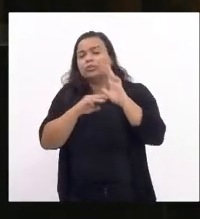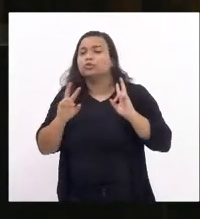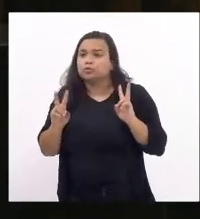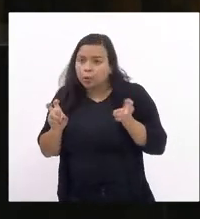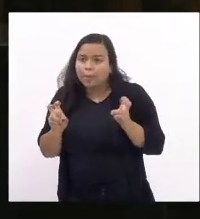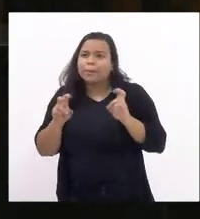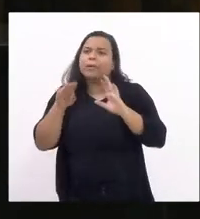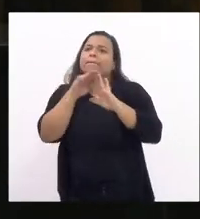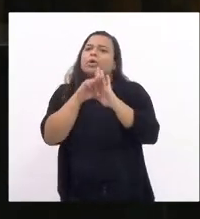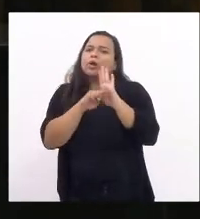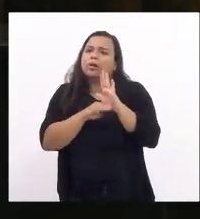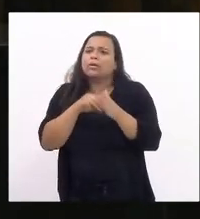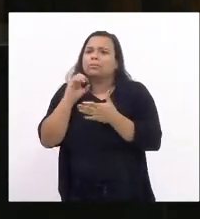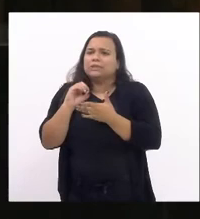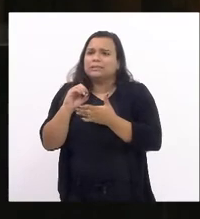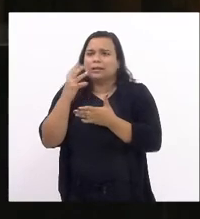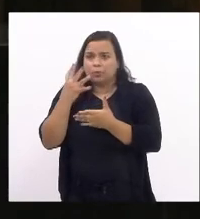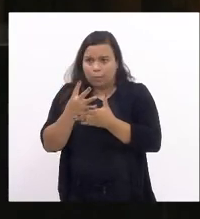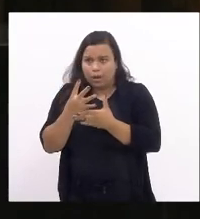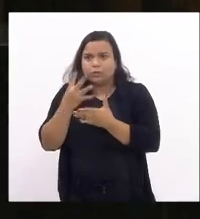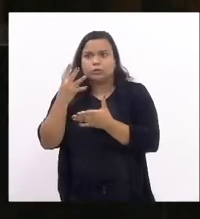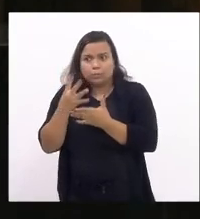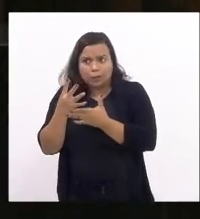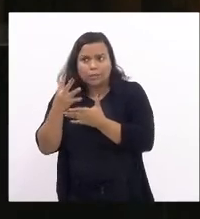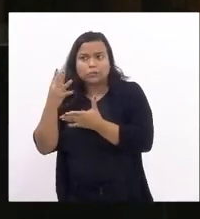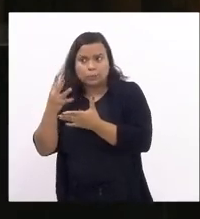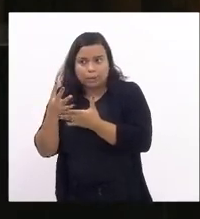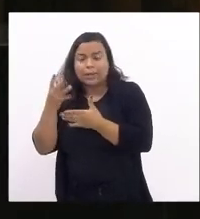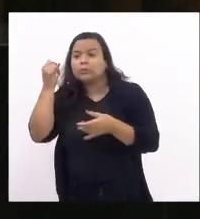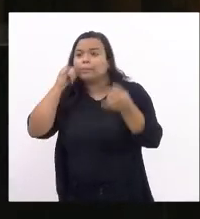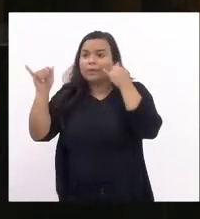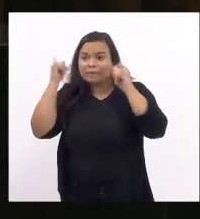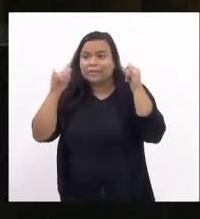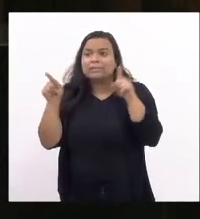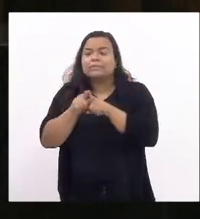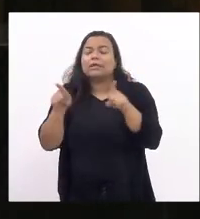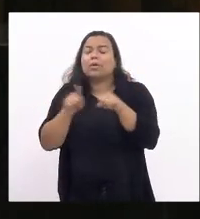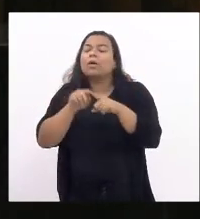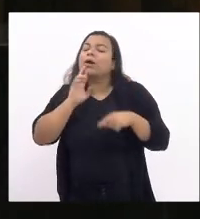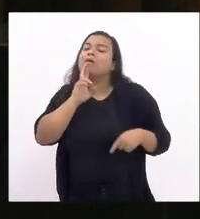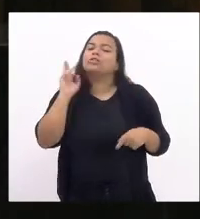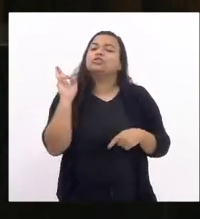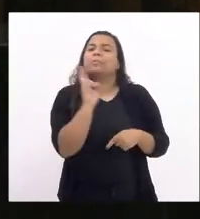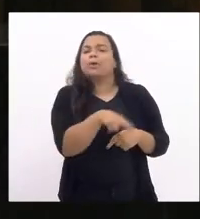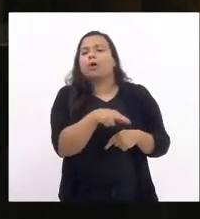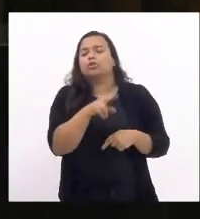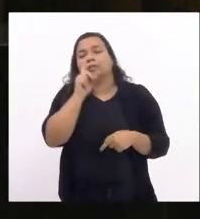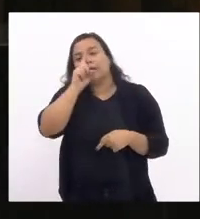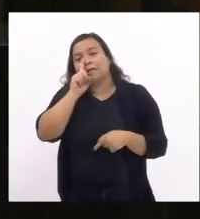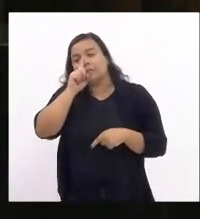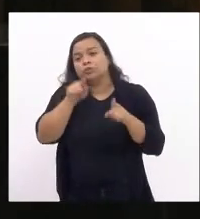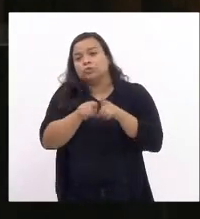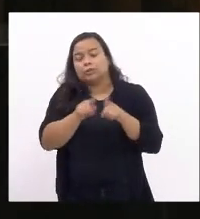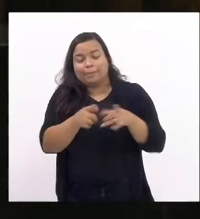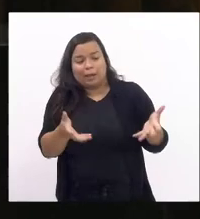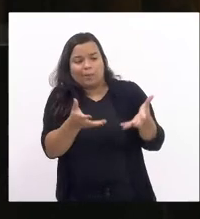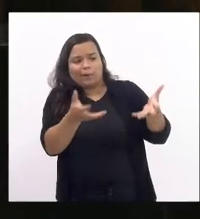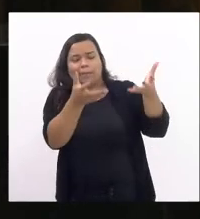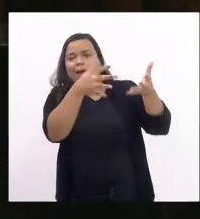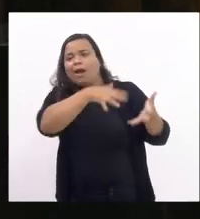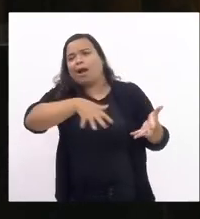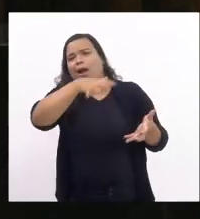ao programa 0444 de prevenção e resposta ao risco e recuperação de áreas atingidas